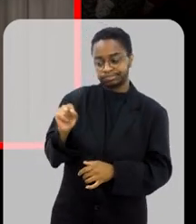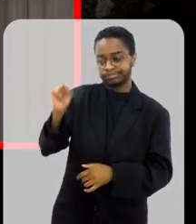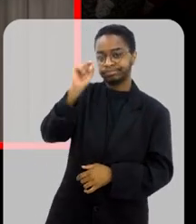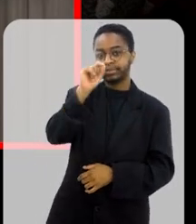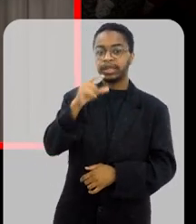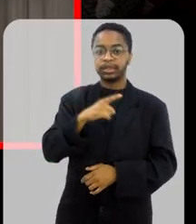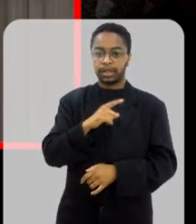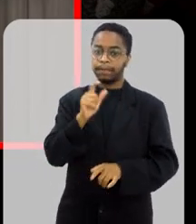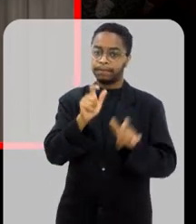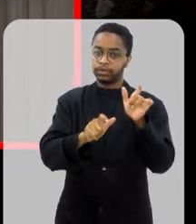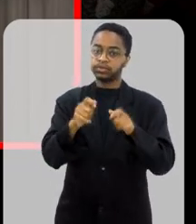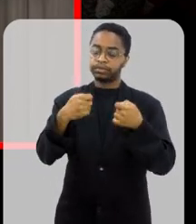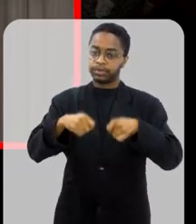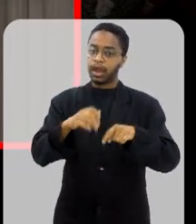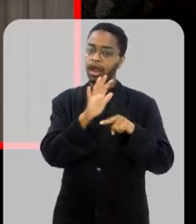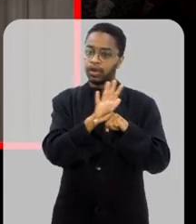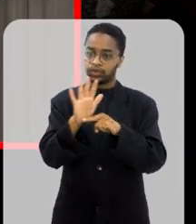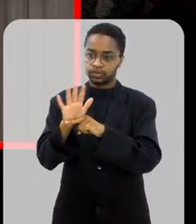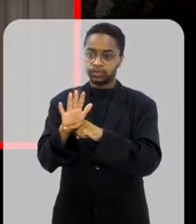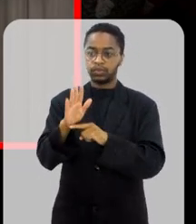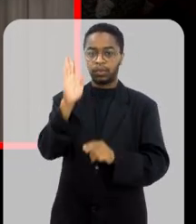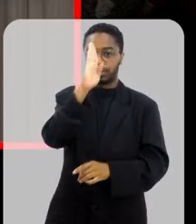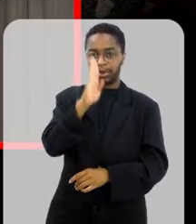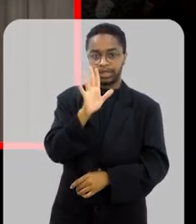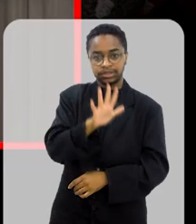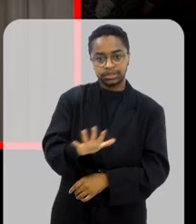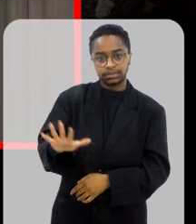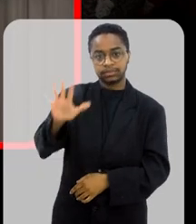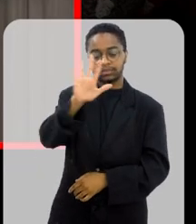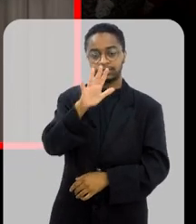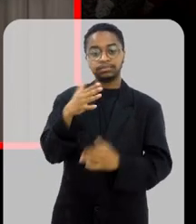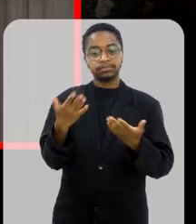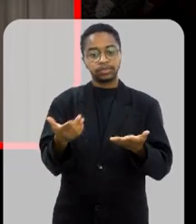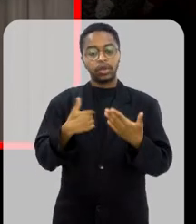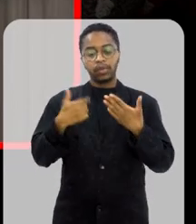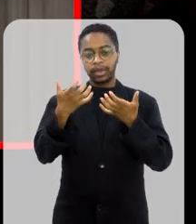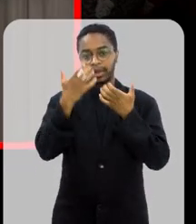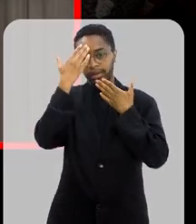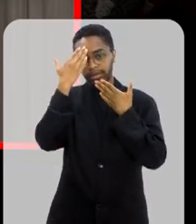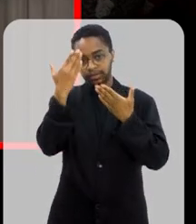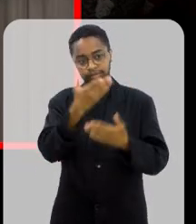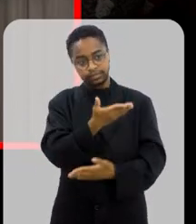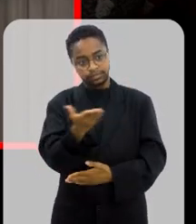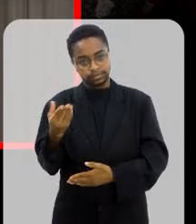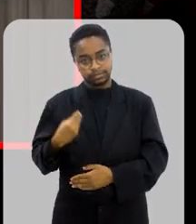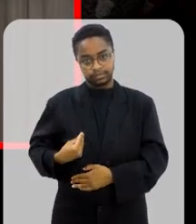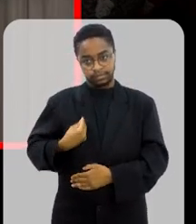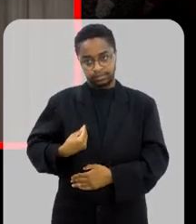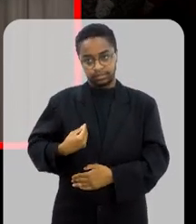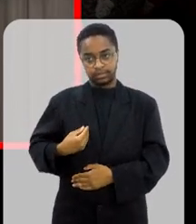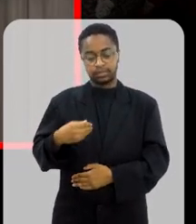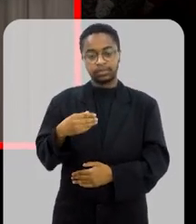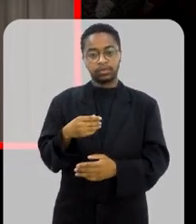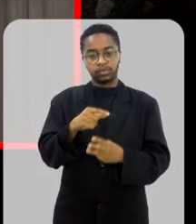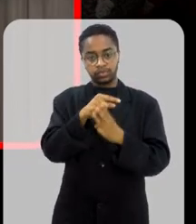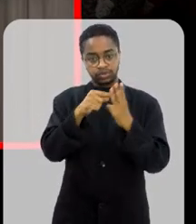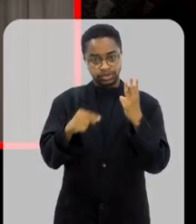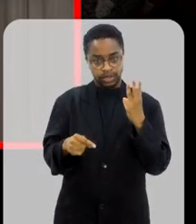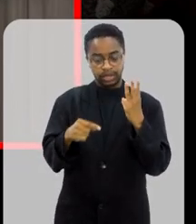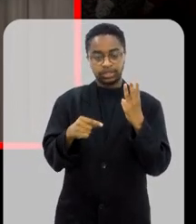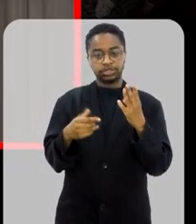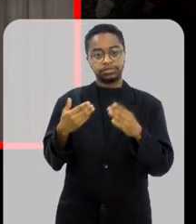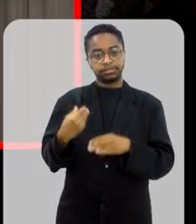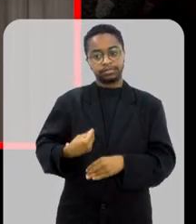nosso país, então tem gente precisando de ajuda por todo o Brasil. Eu queria agradecer muito a presença de vocês, doutor